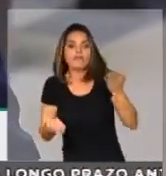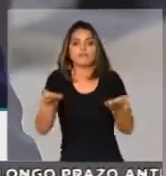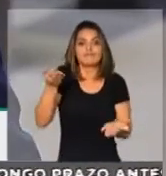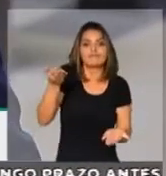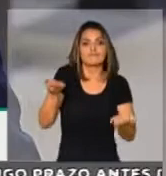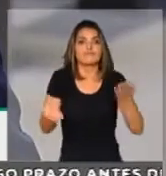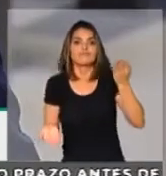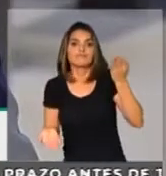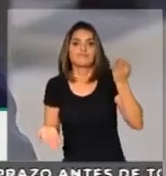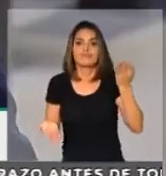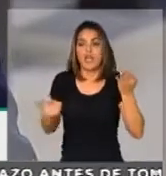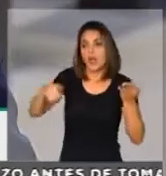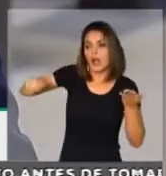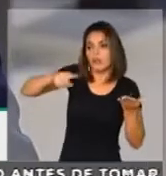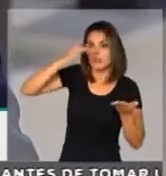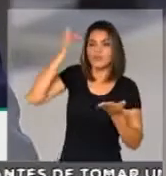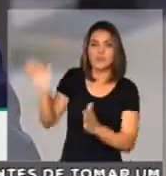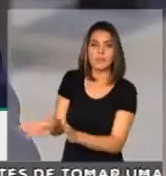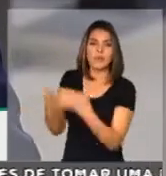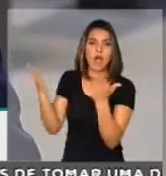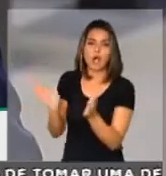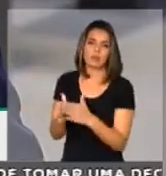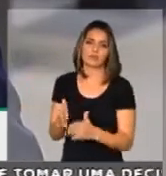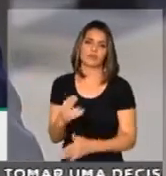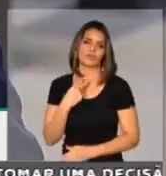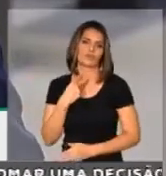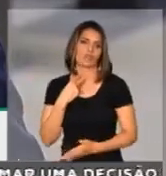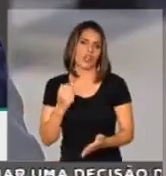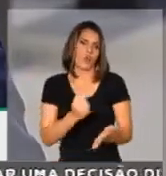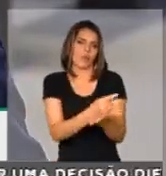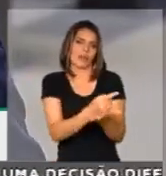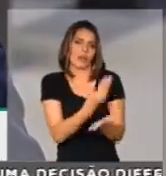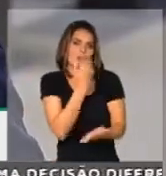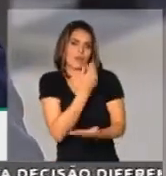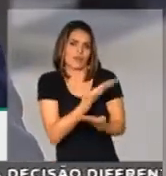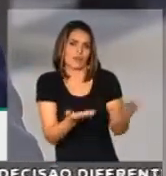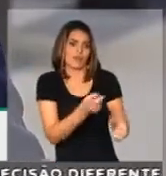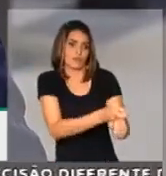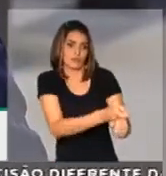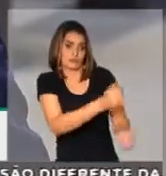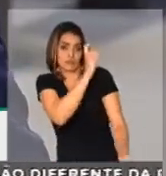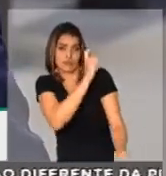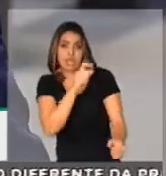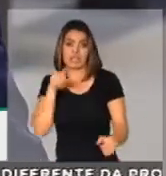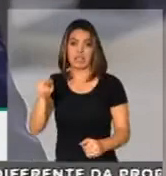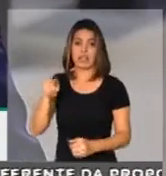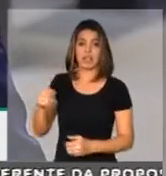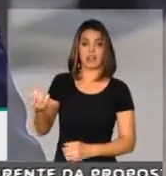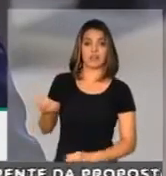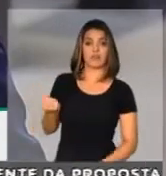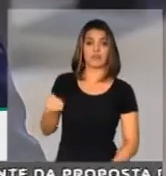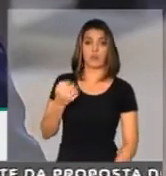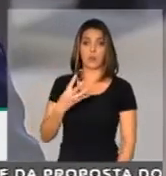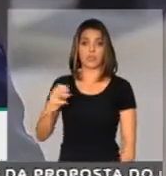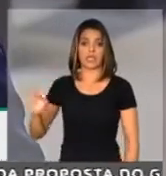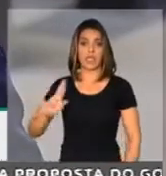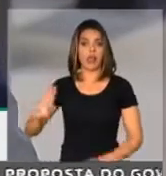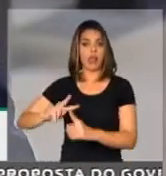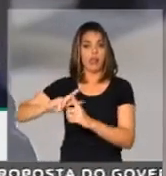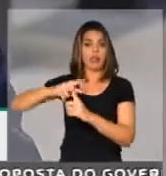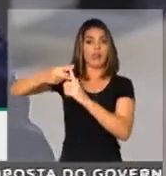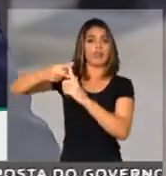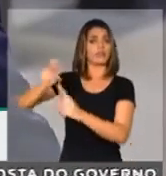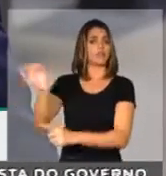em desfavor dos mais pobres. Vossa Excelência, como deputado do Maranhão e irmã do estado